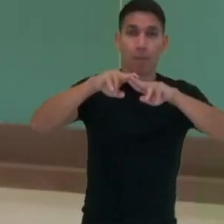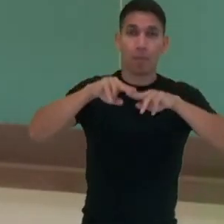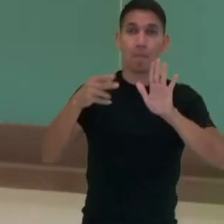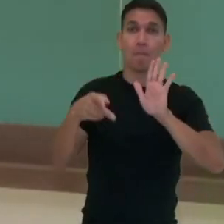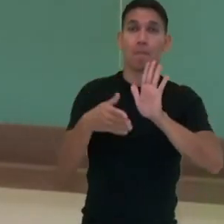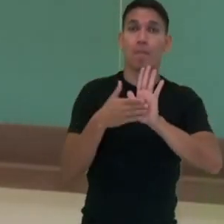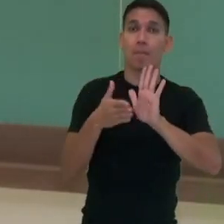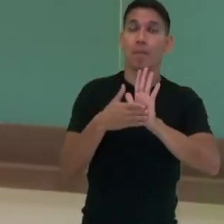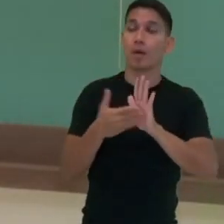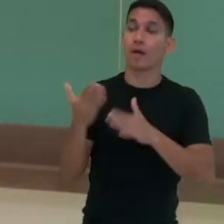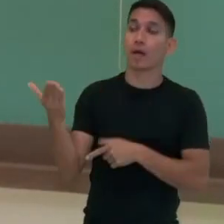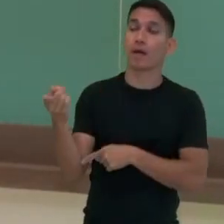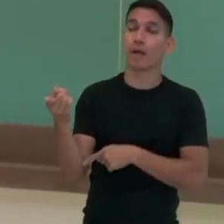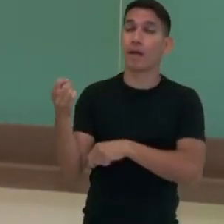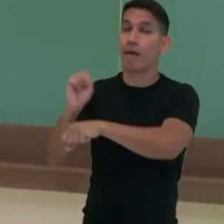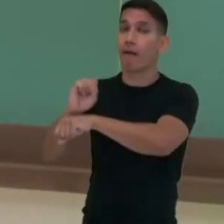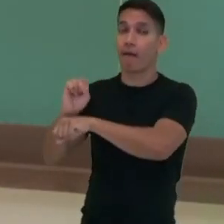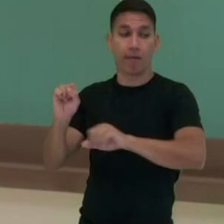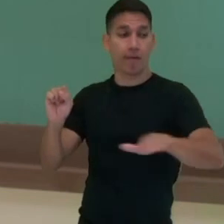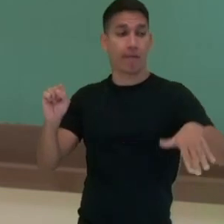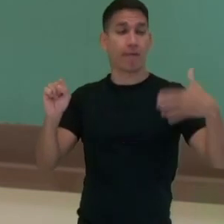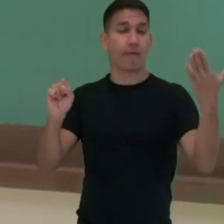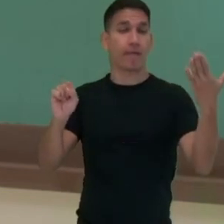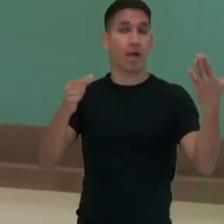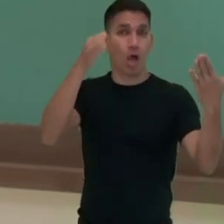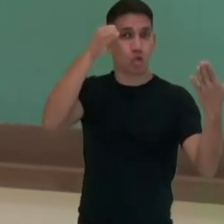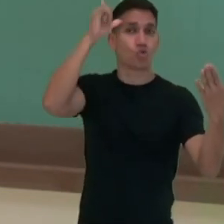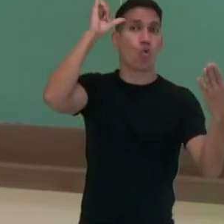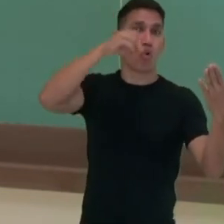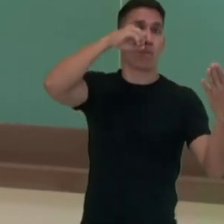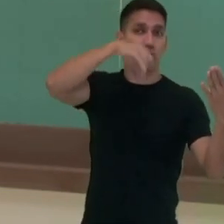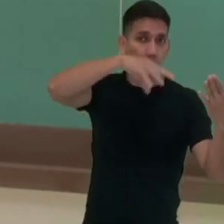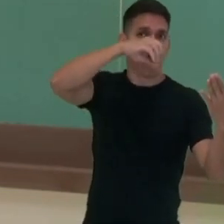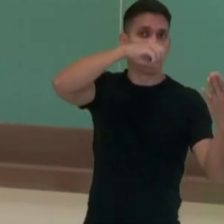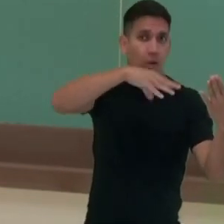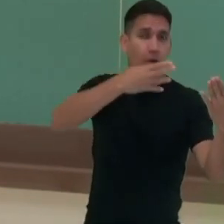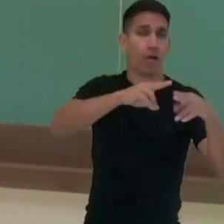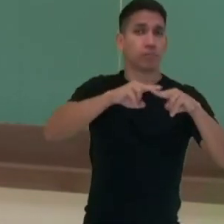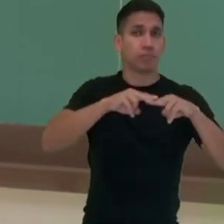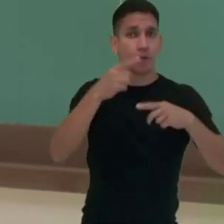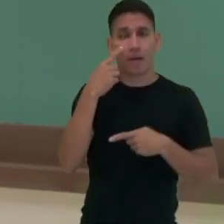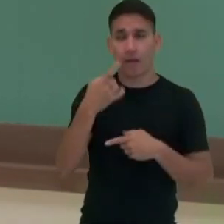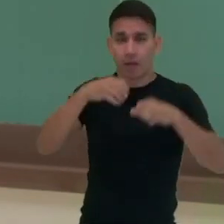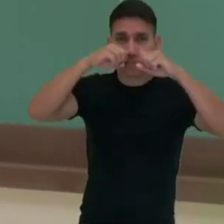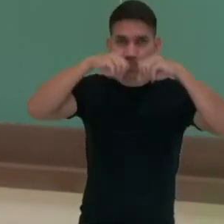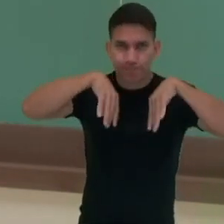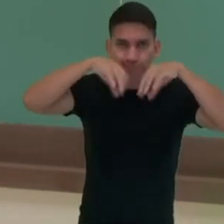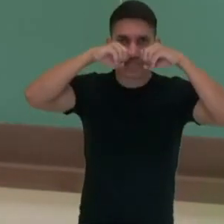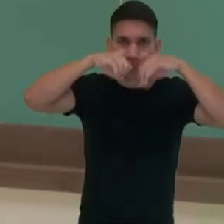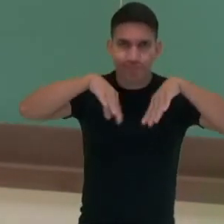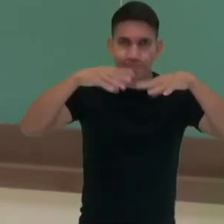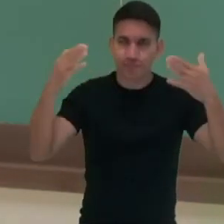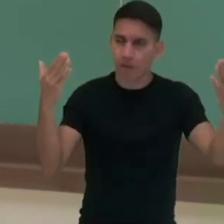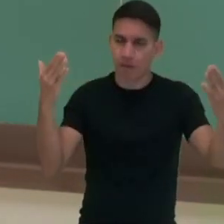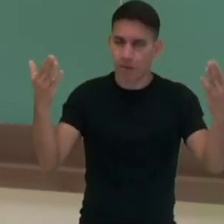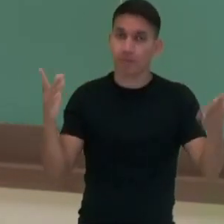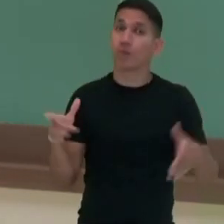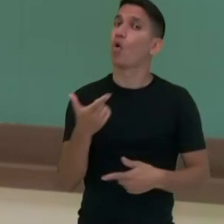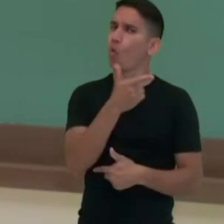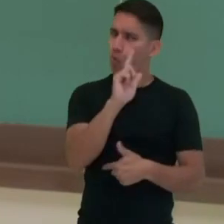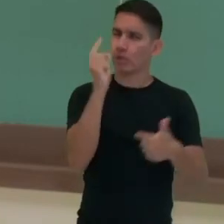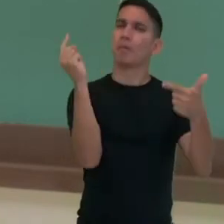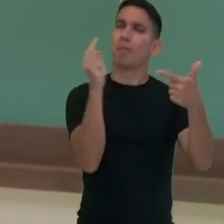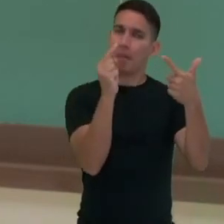quê? Uma comparação com o touro brigão. Então está comparando o automóvel com o touro brigão. Tem mais